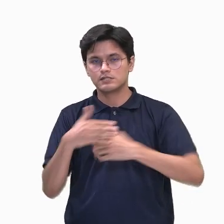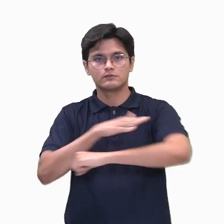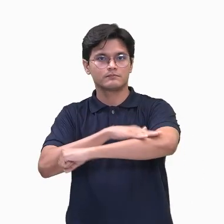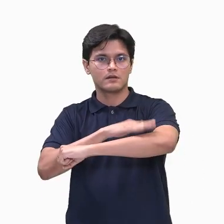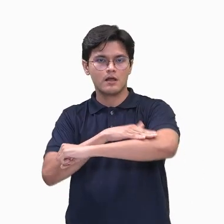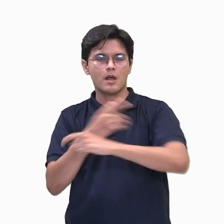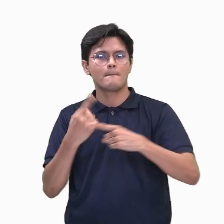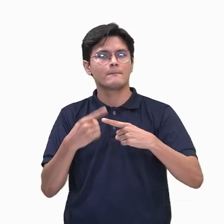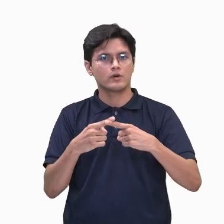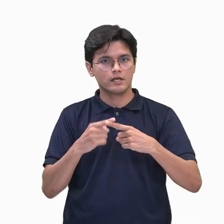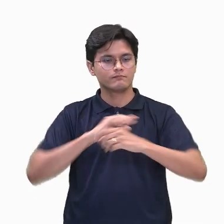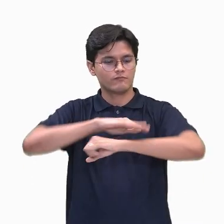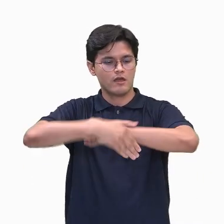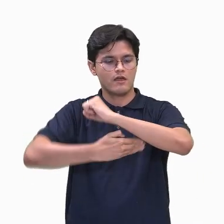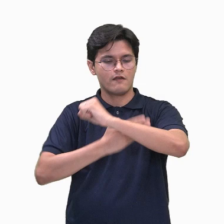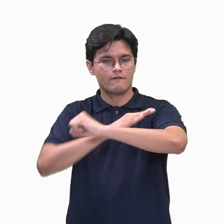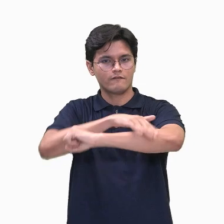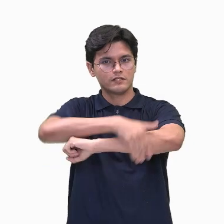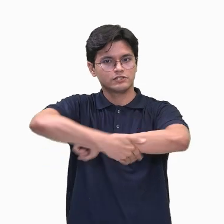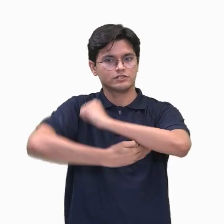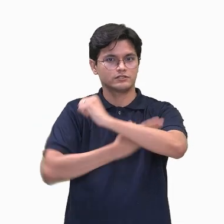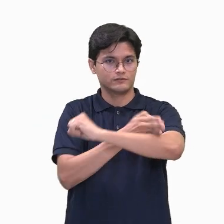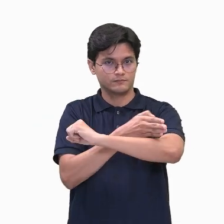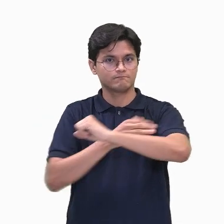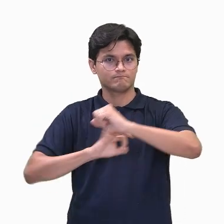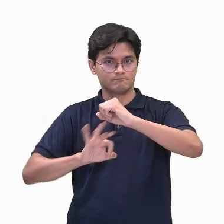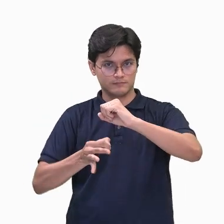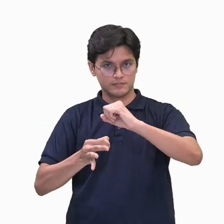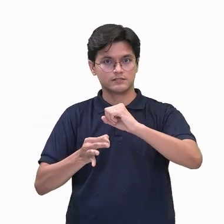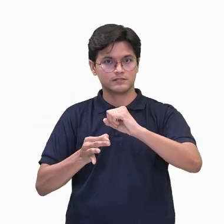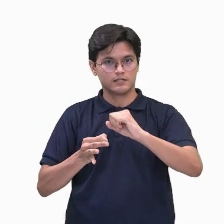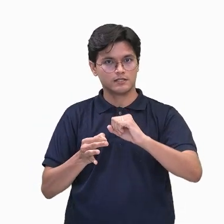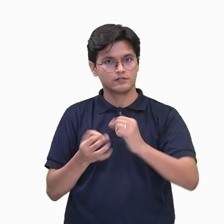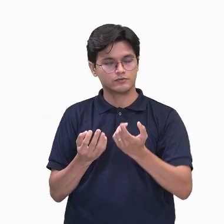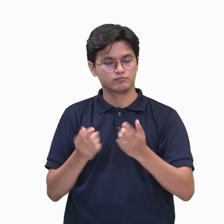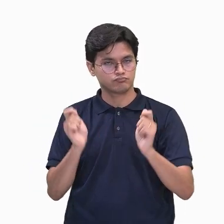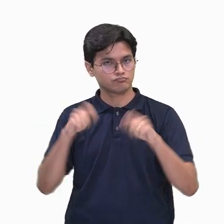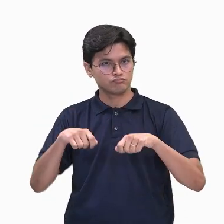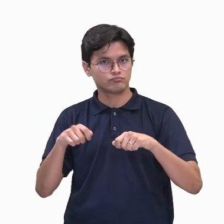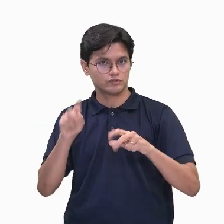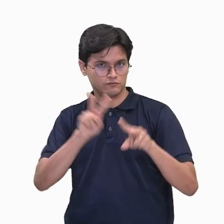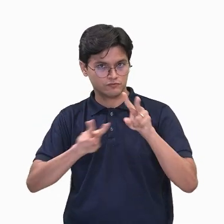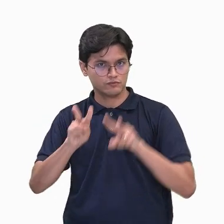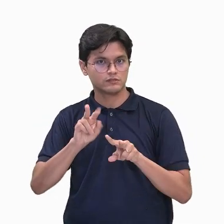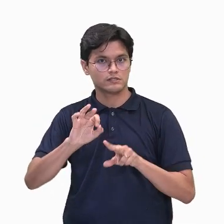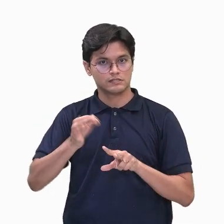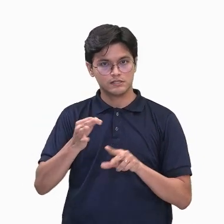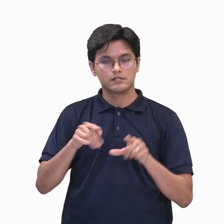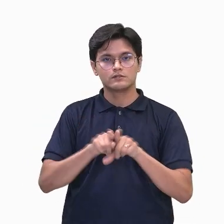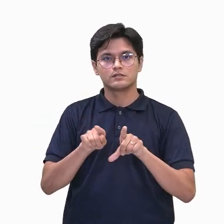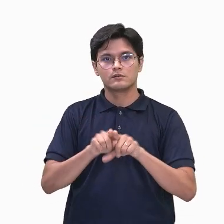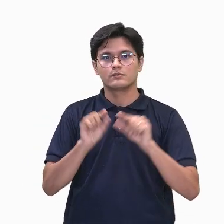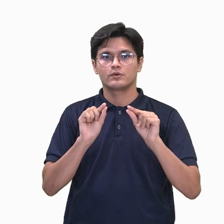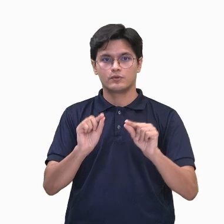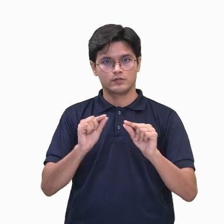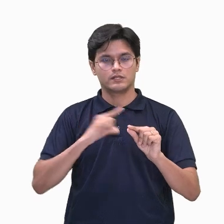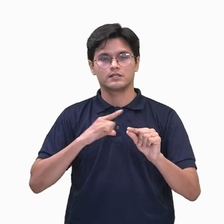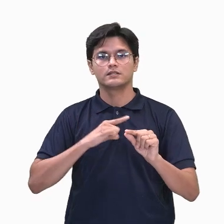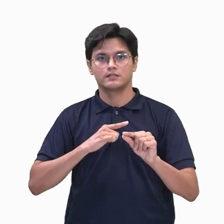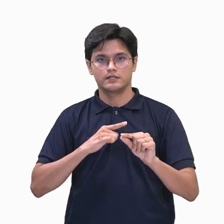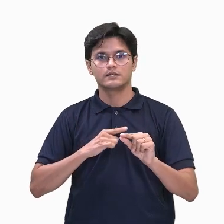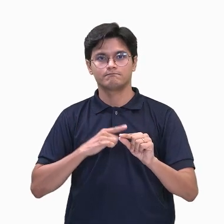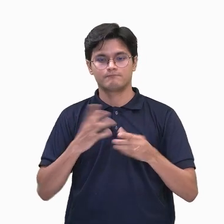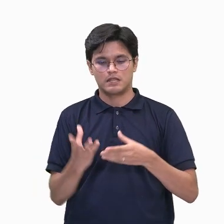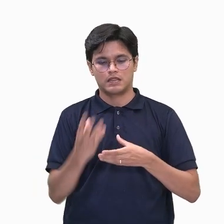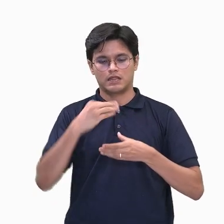está revestindo essas superfícies como a gente está visualizando. Cavidade oral, né? O que forma ali toda a parte de dentro